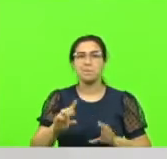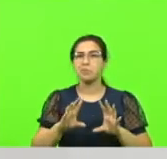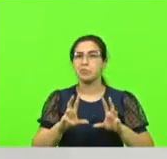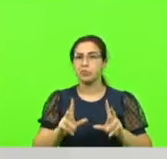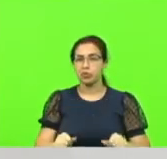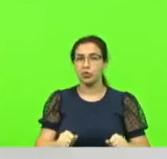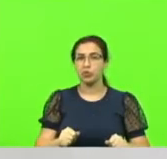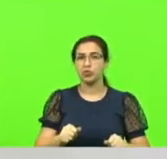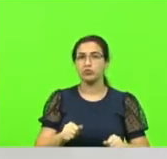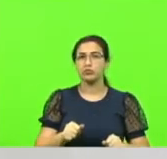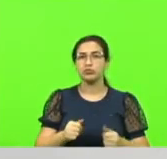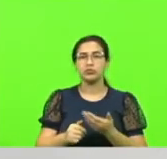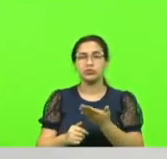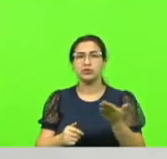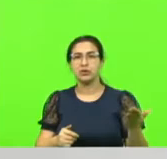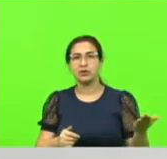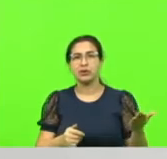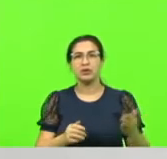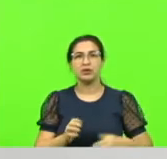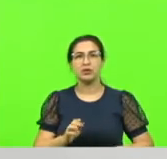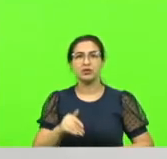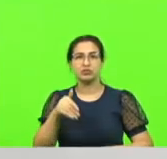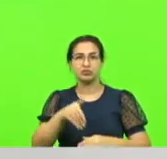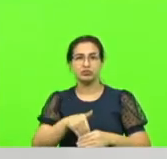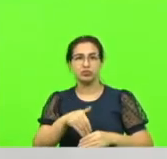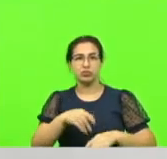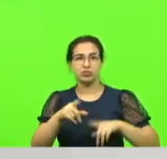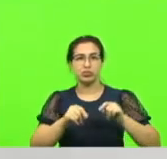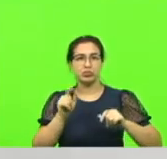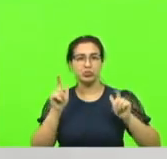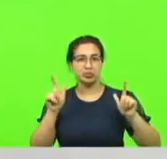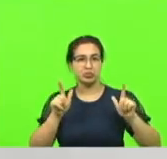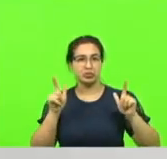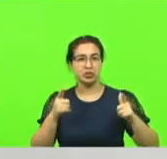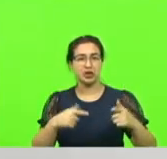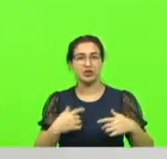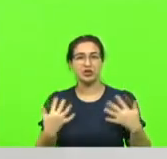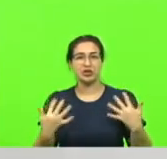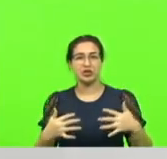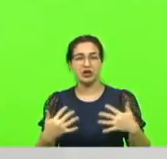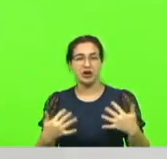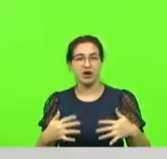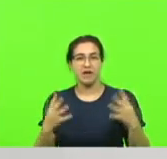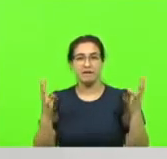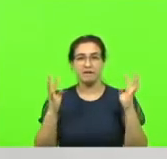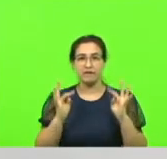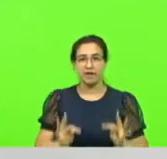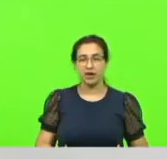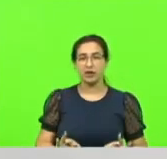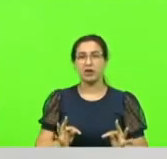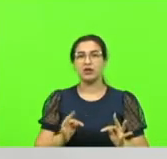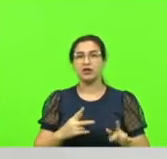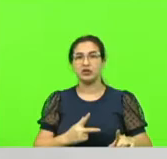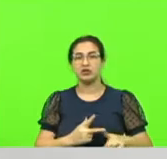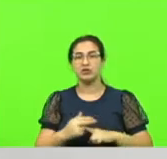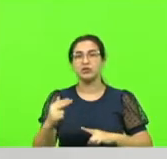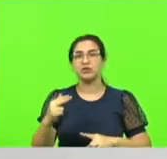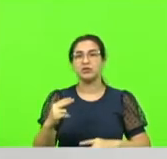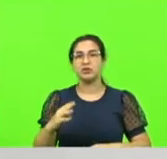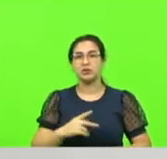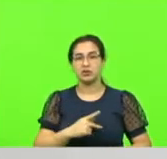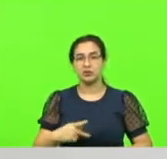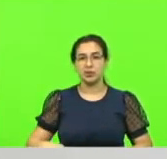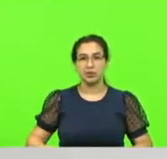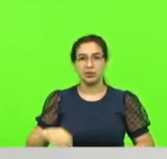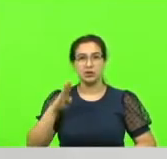candidatos, quem não queria, naquele momento que ainda estávamos vibrando a celebração da vitória de Jair Bolsonaro como presidente da